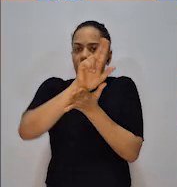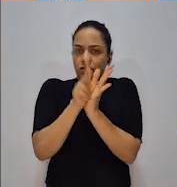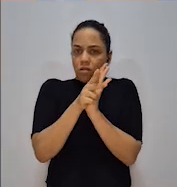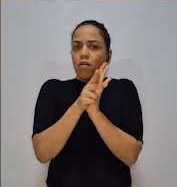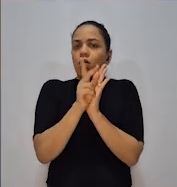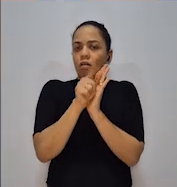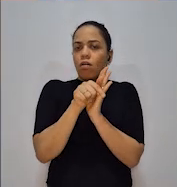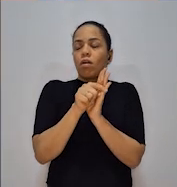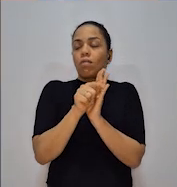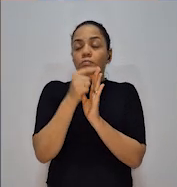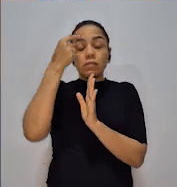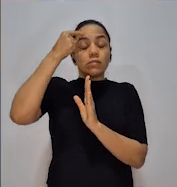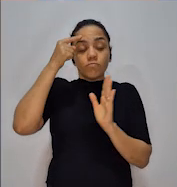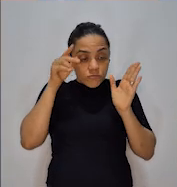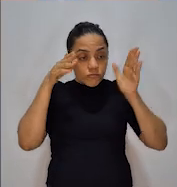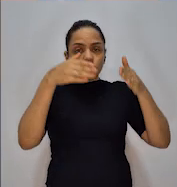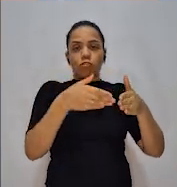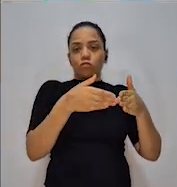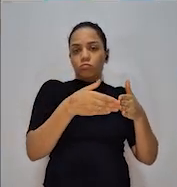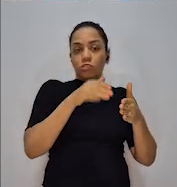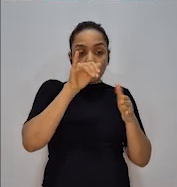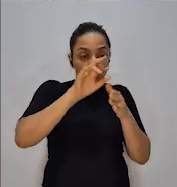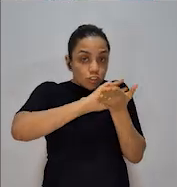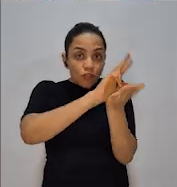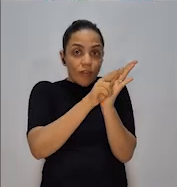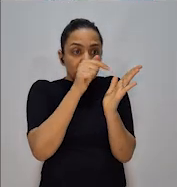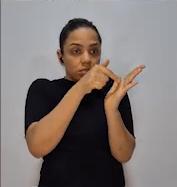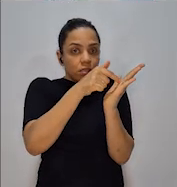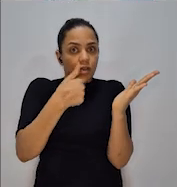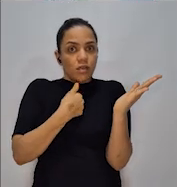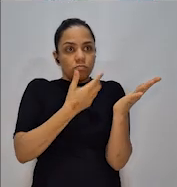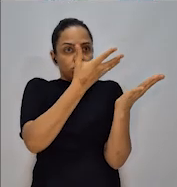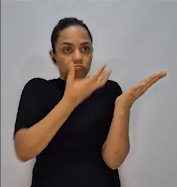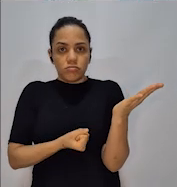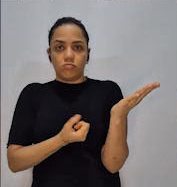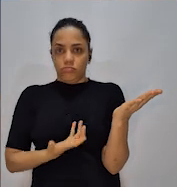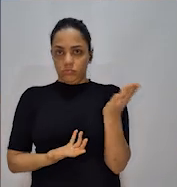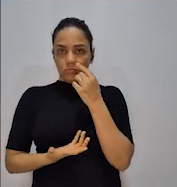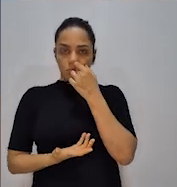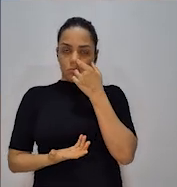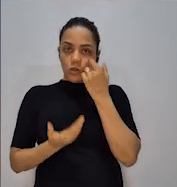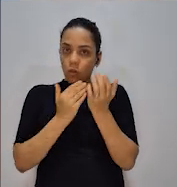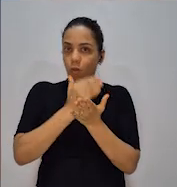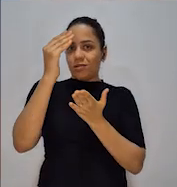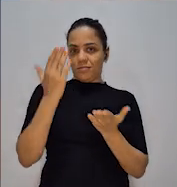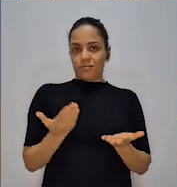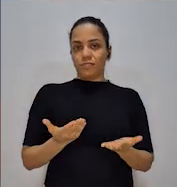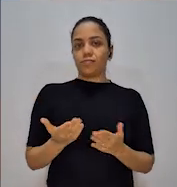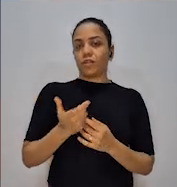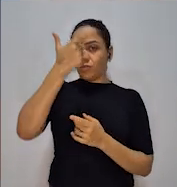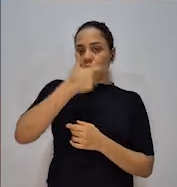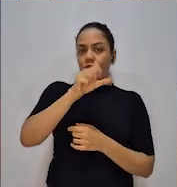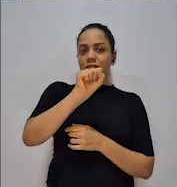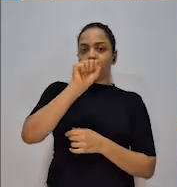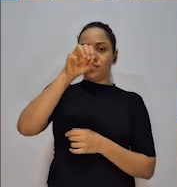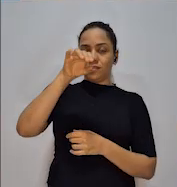é por onde tudo começa realmente, né? Aqui alguns dos nossos clientes, mas meu nome é Simone Bianchi.